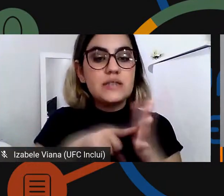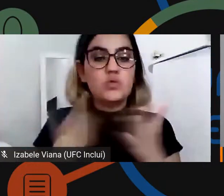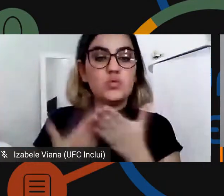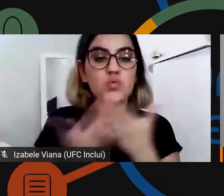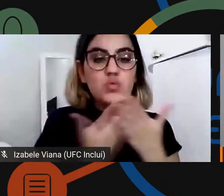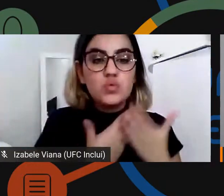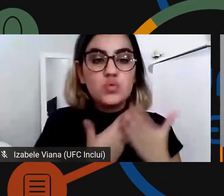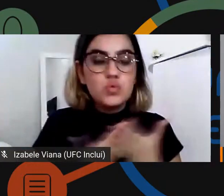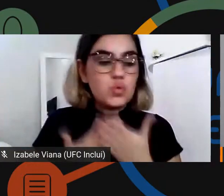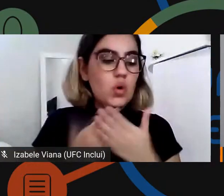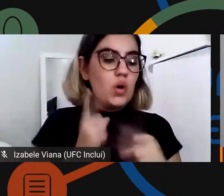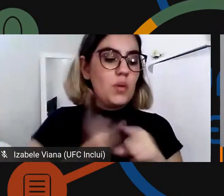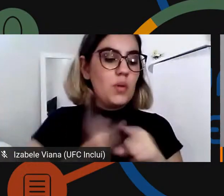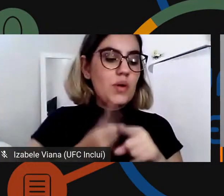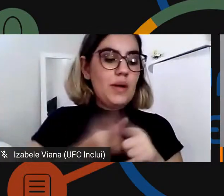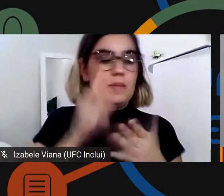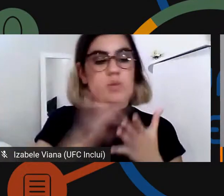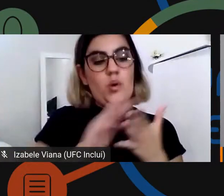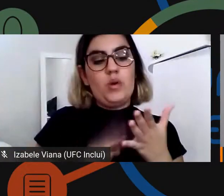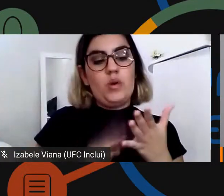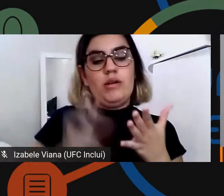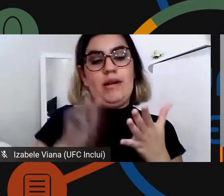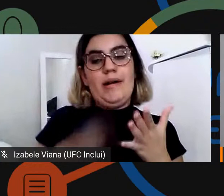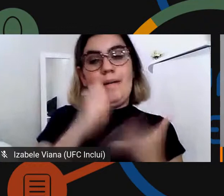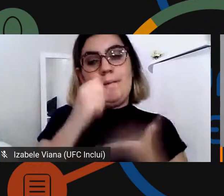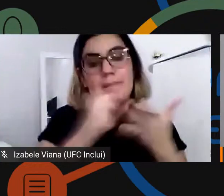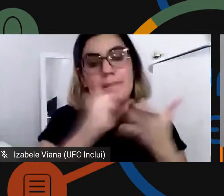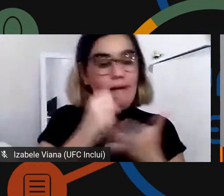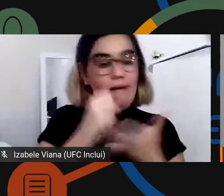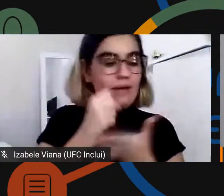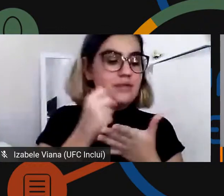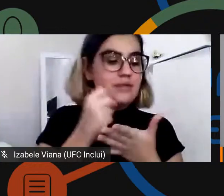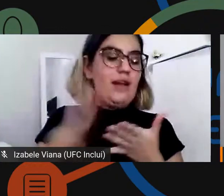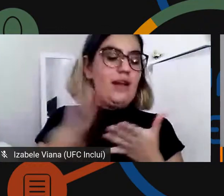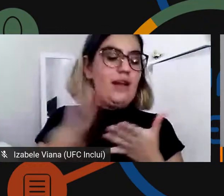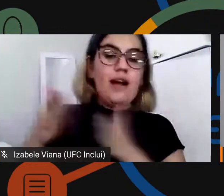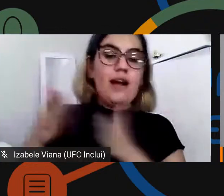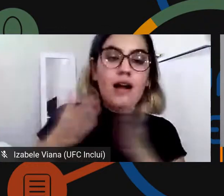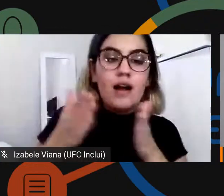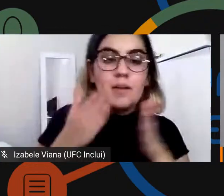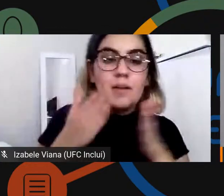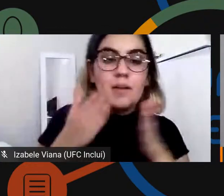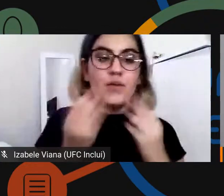de tudo, a nossa bússola, o caminho que a gente vai percorrer todo, ele